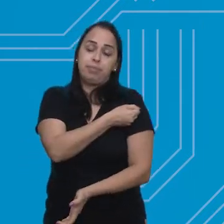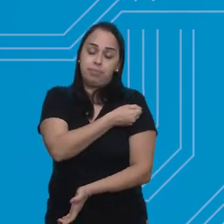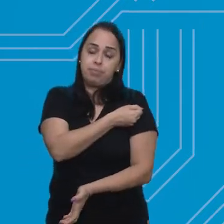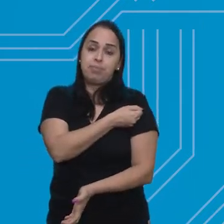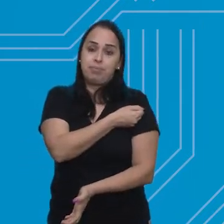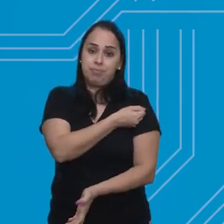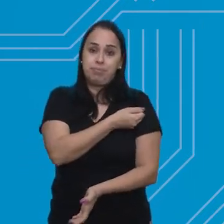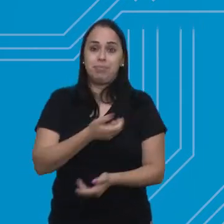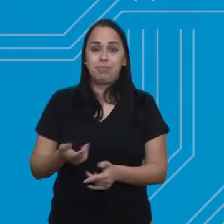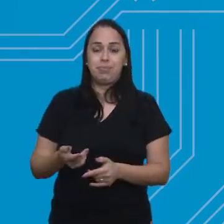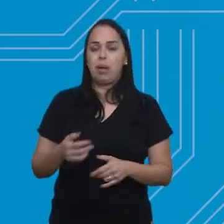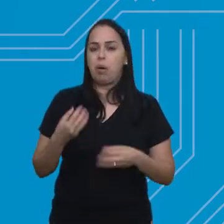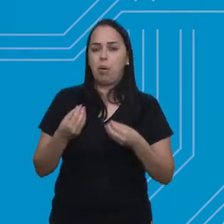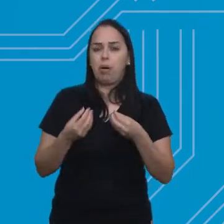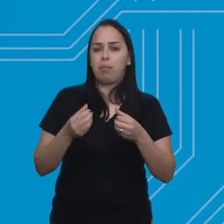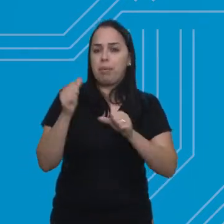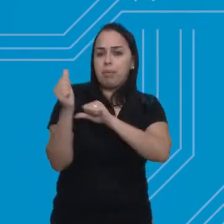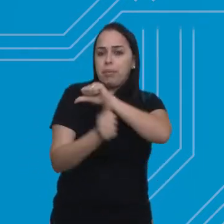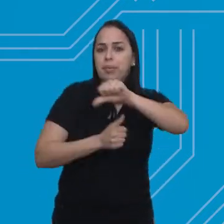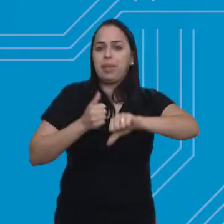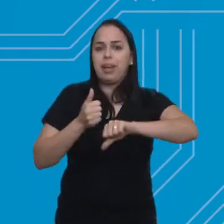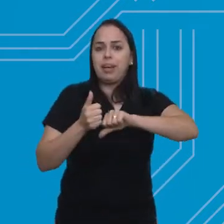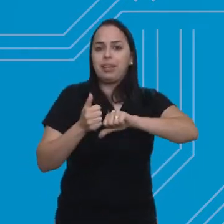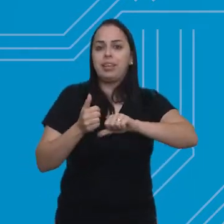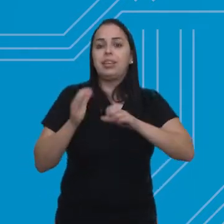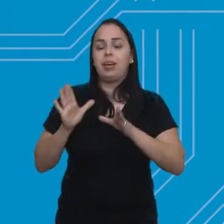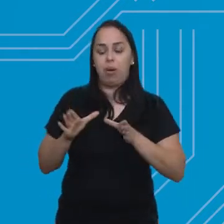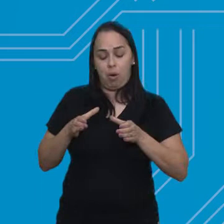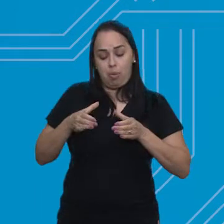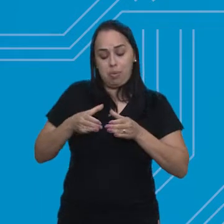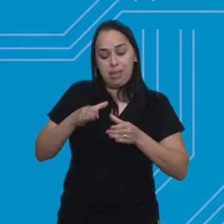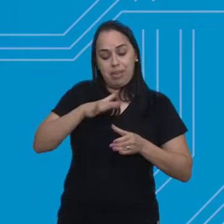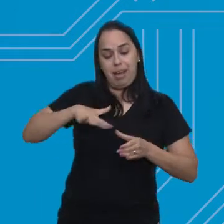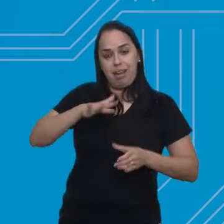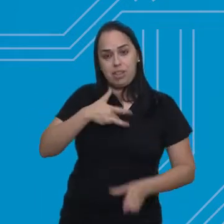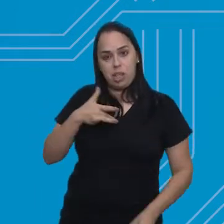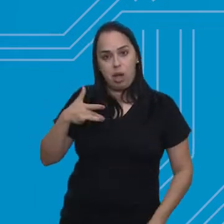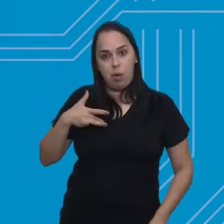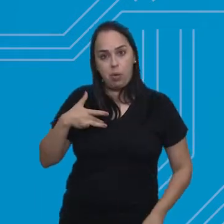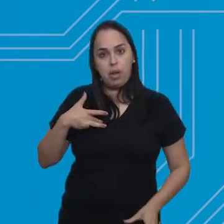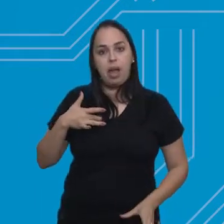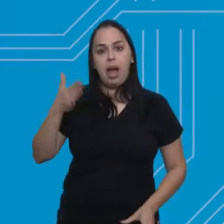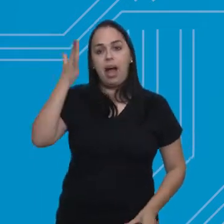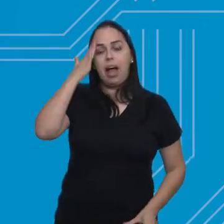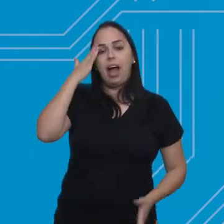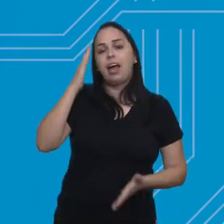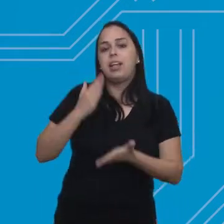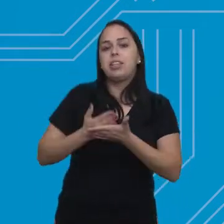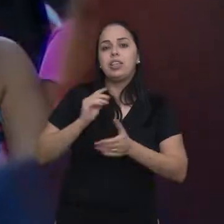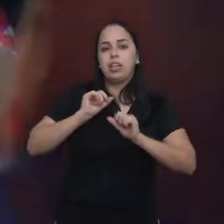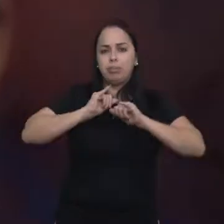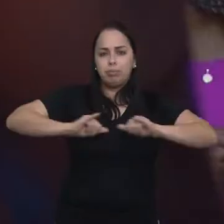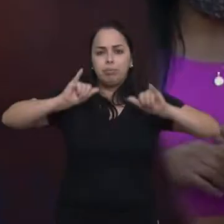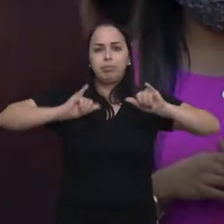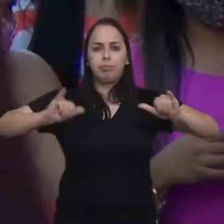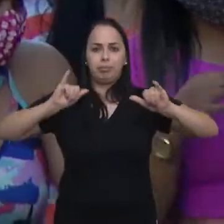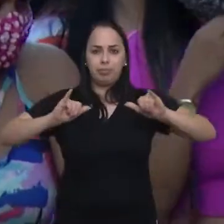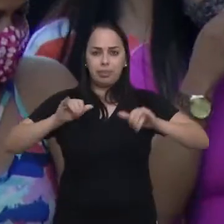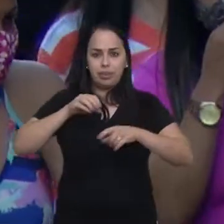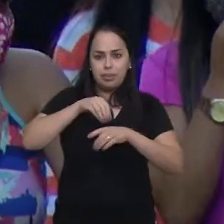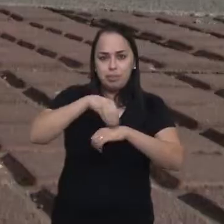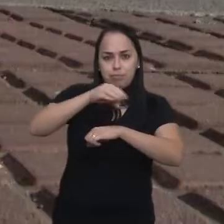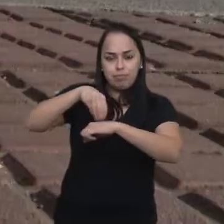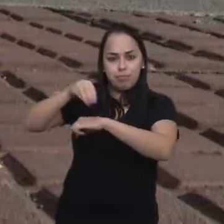o ciclo vacinal. Para mudar essa realidade, a Comissão de Saúde da Câmara acredita em um trabalho educativo. Nas